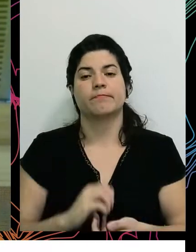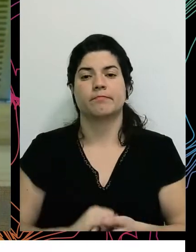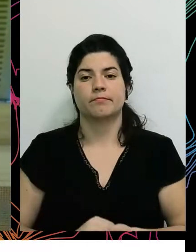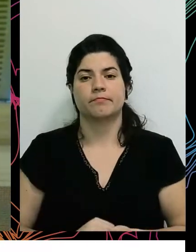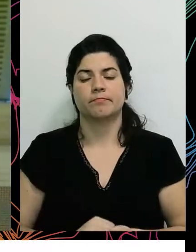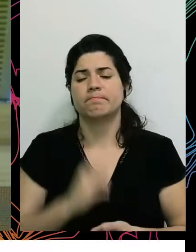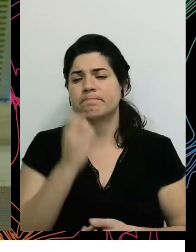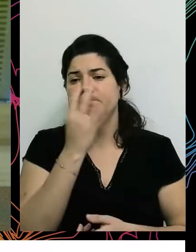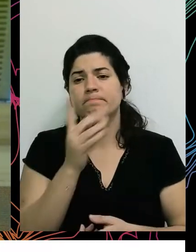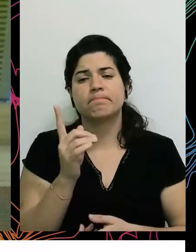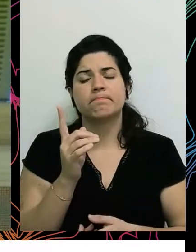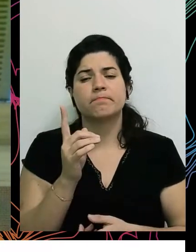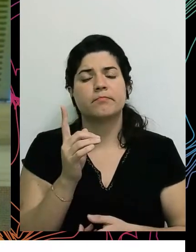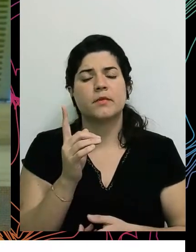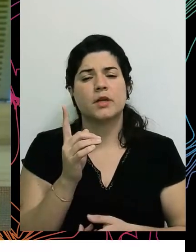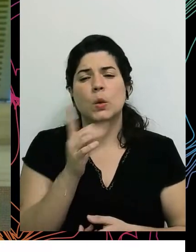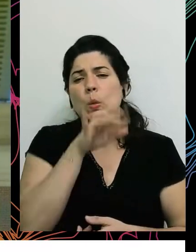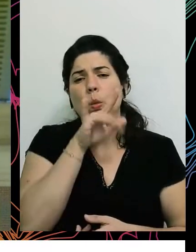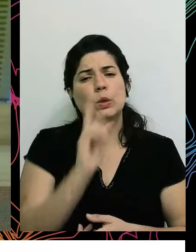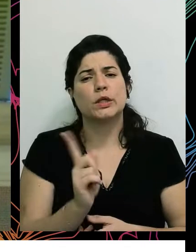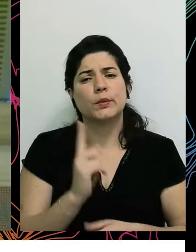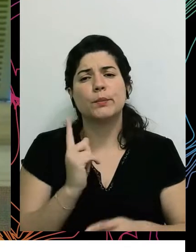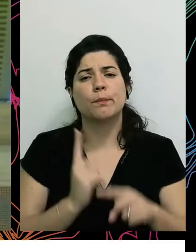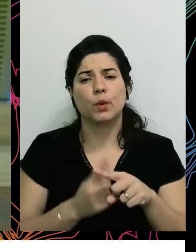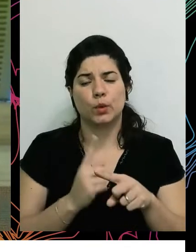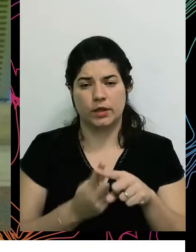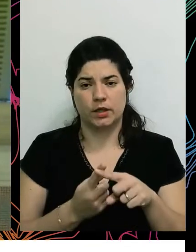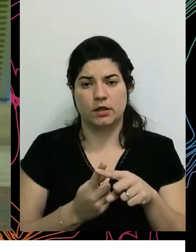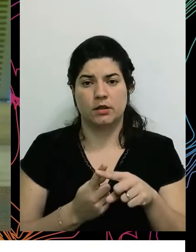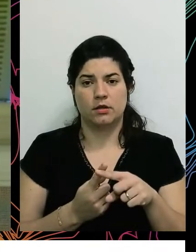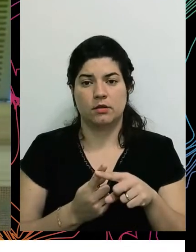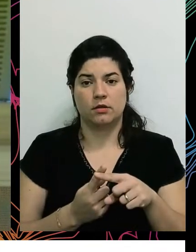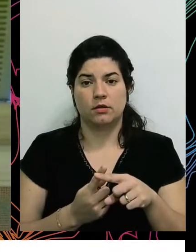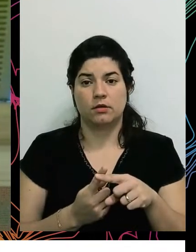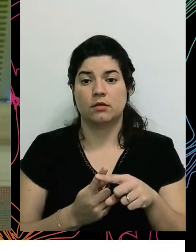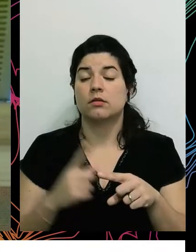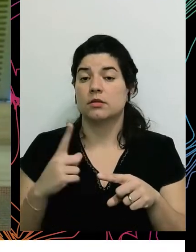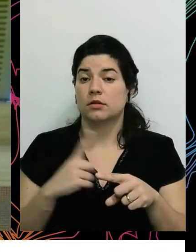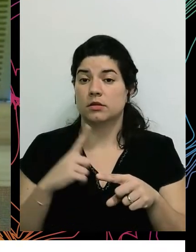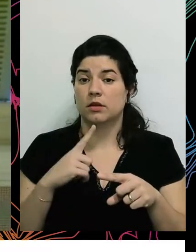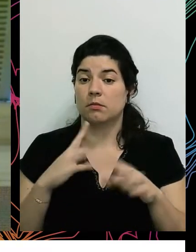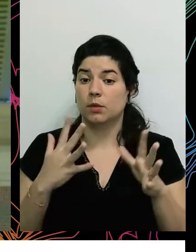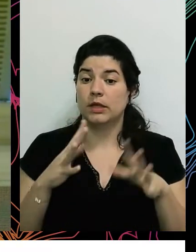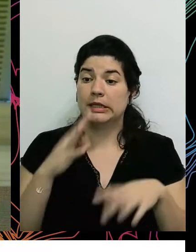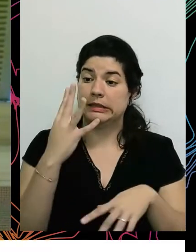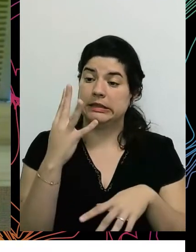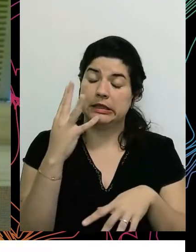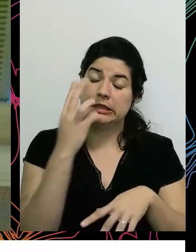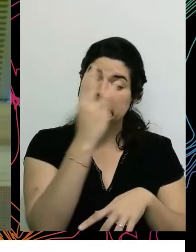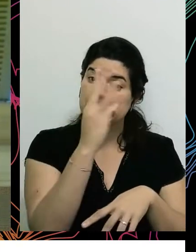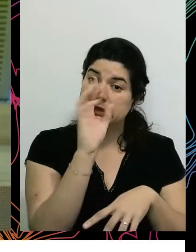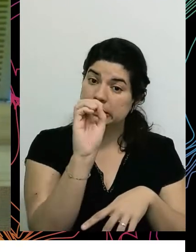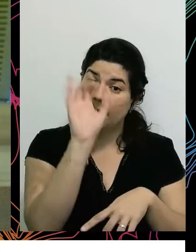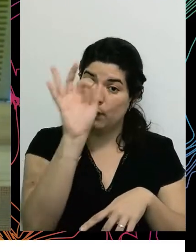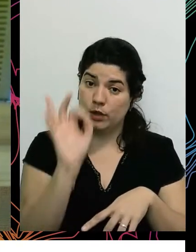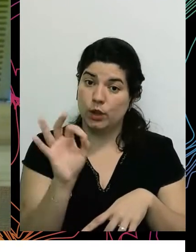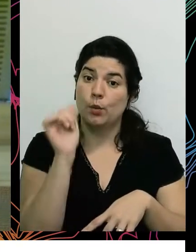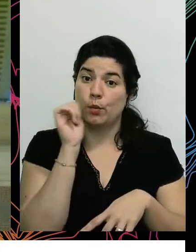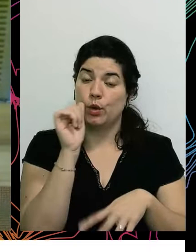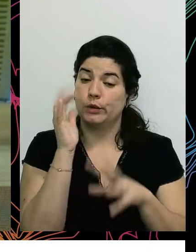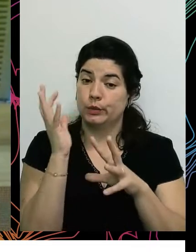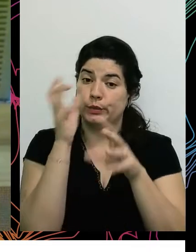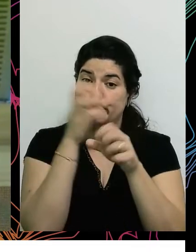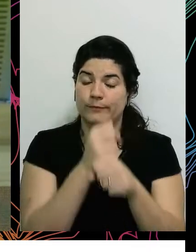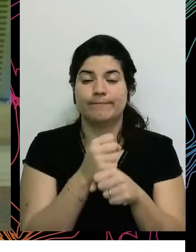em conta que a empresa tem total um 30% de mulheres. Então, o debate aqui